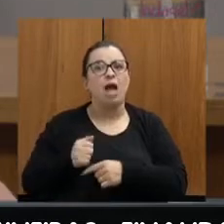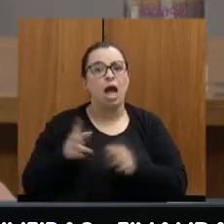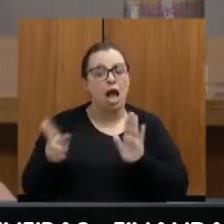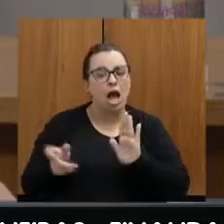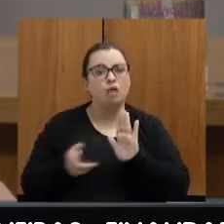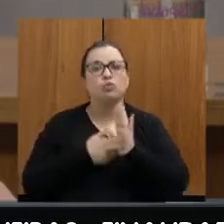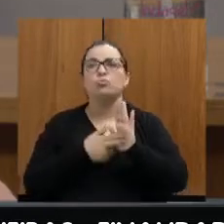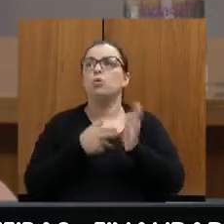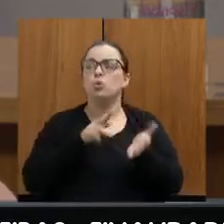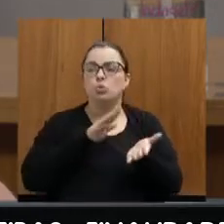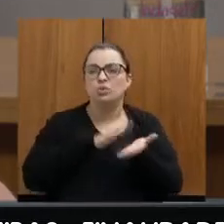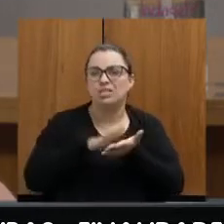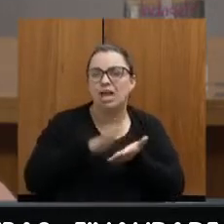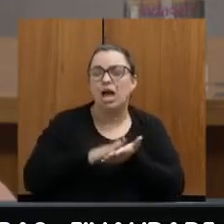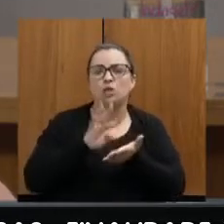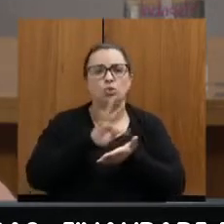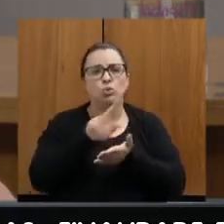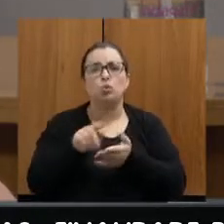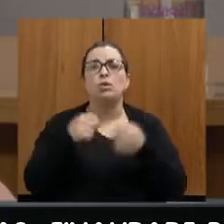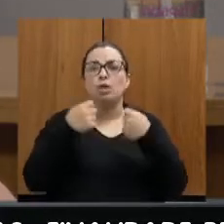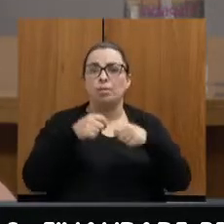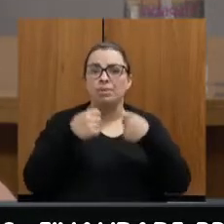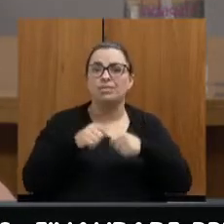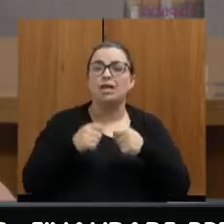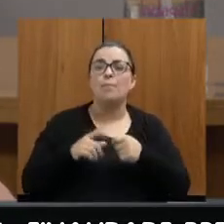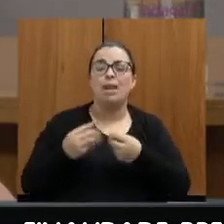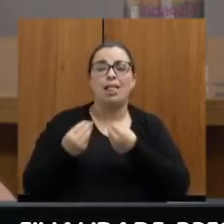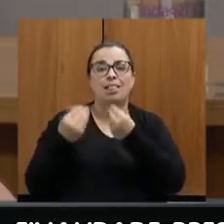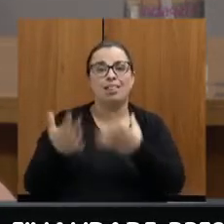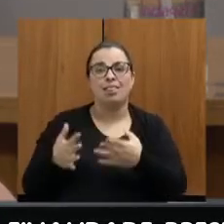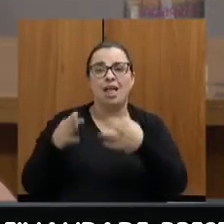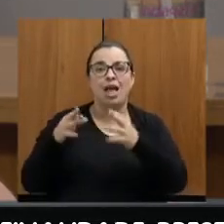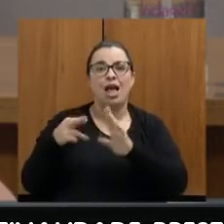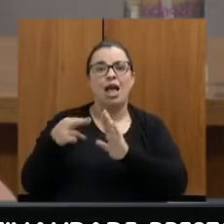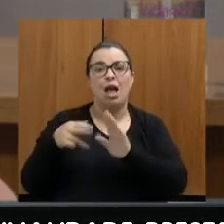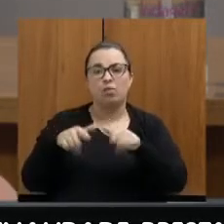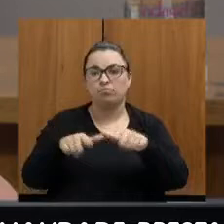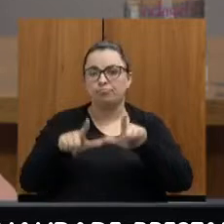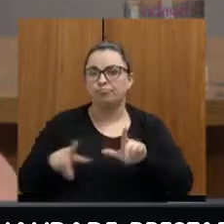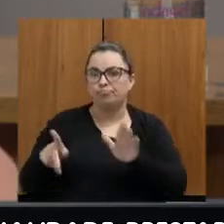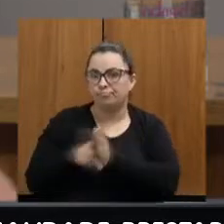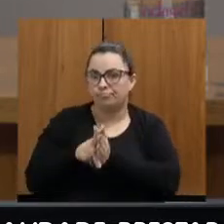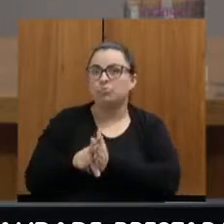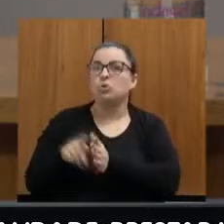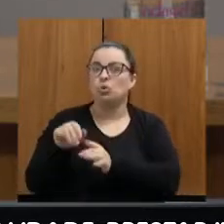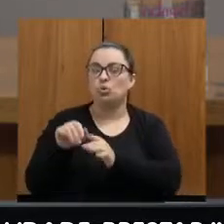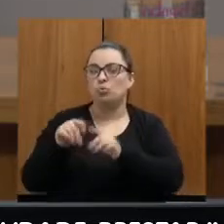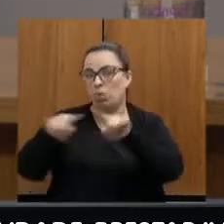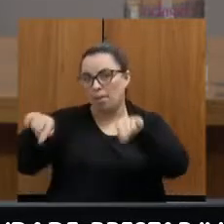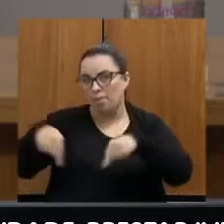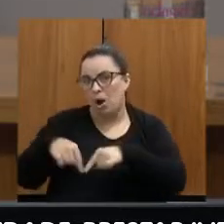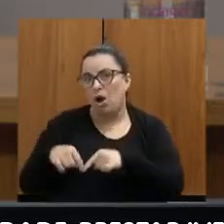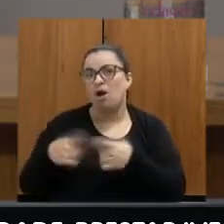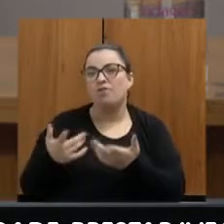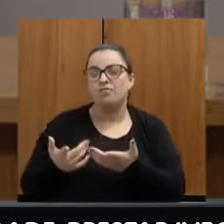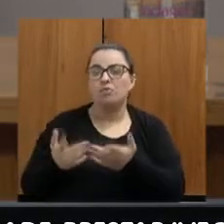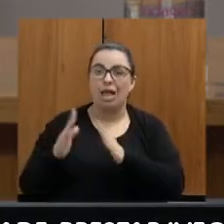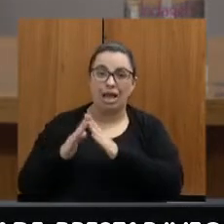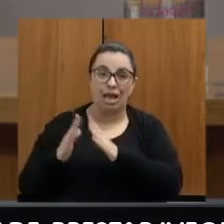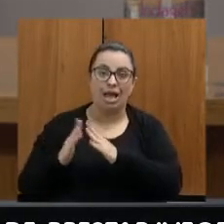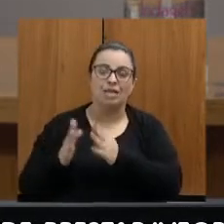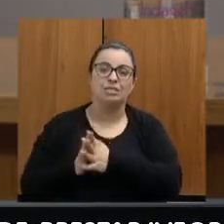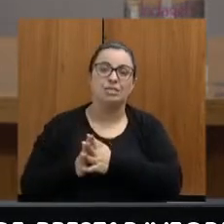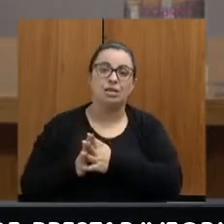que sejam necessários e sulfite cão já como uma condicionante do projeto e eu já enviei a Prefeitura de Contagem